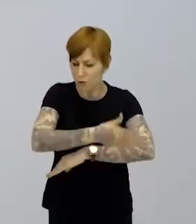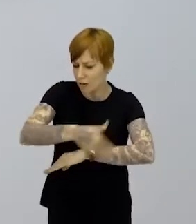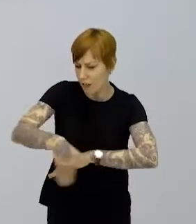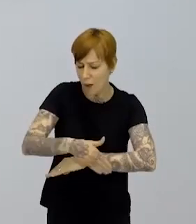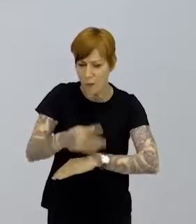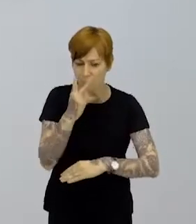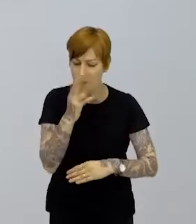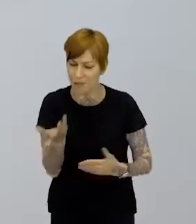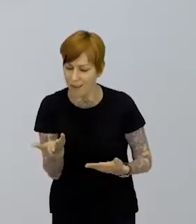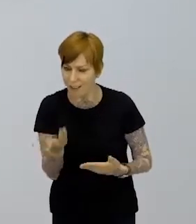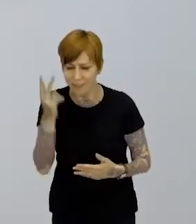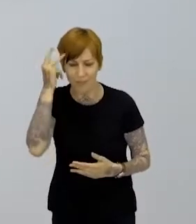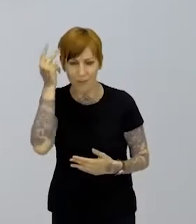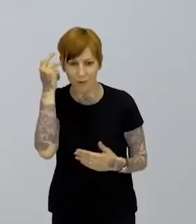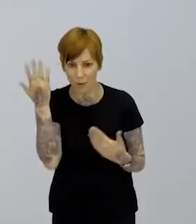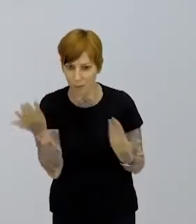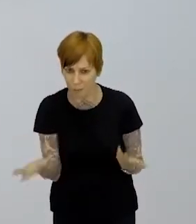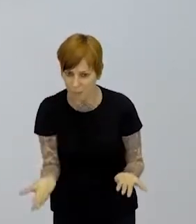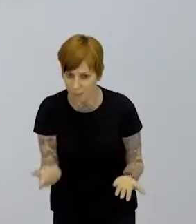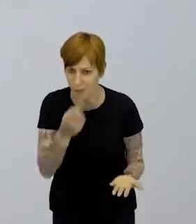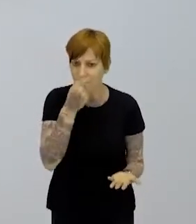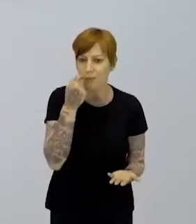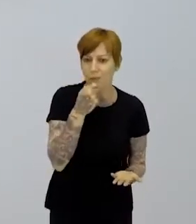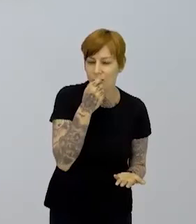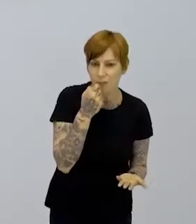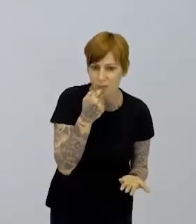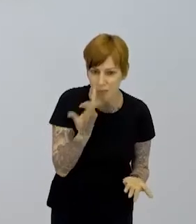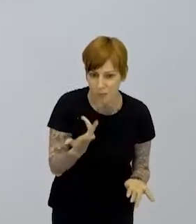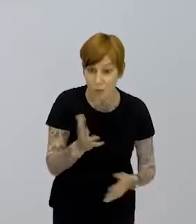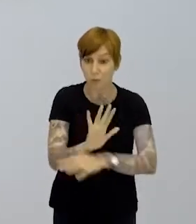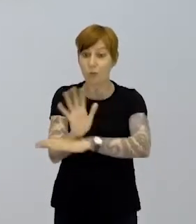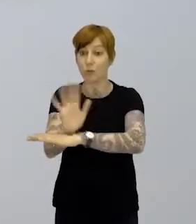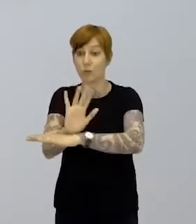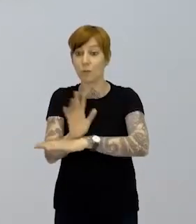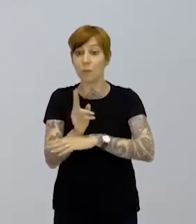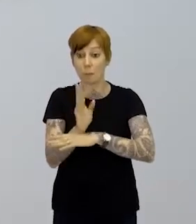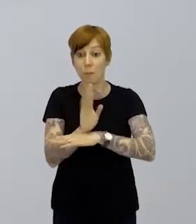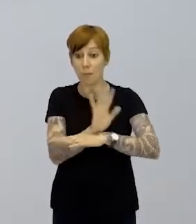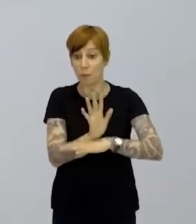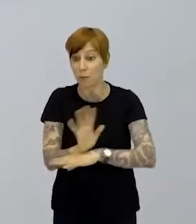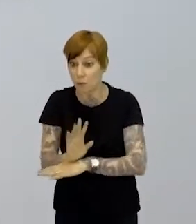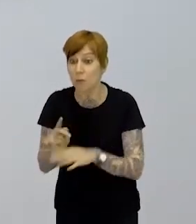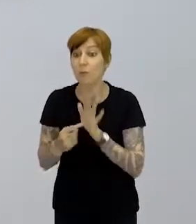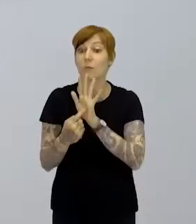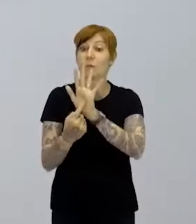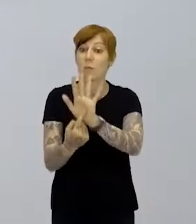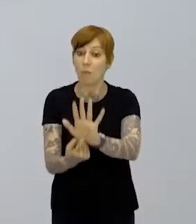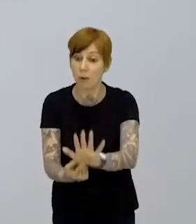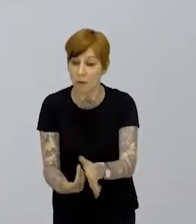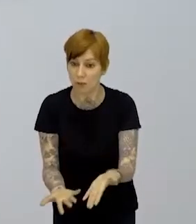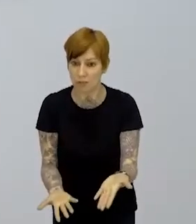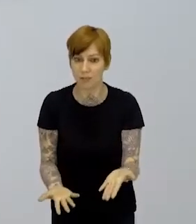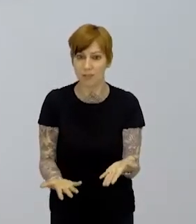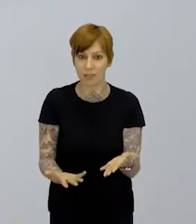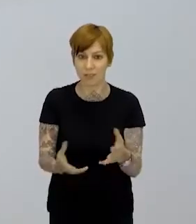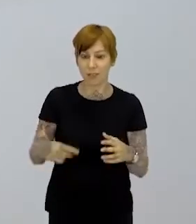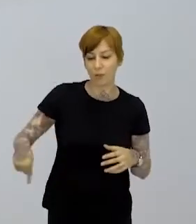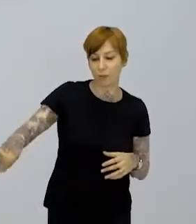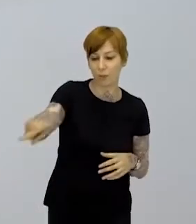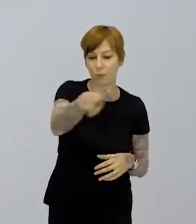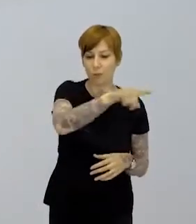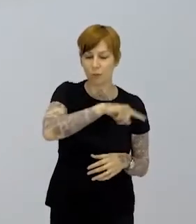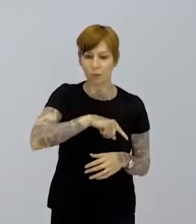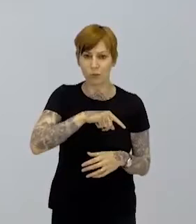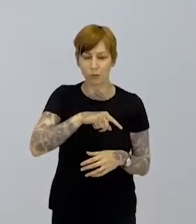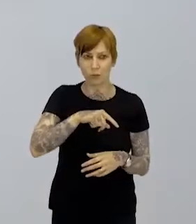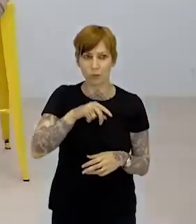de esmaltes, de maquiagem, passando referenciais nos filmes, nas novelas? Tudo isso entra no nosso senso comum como